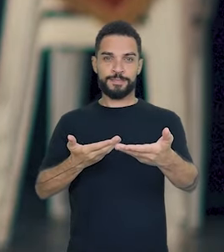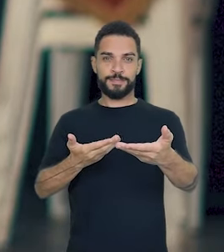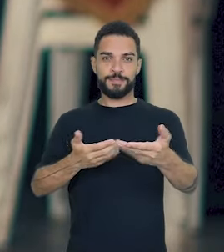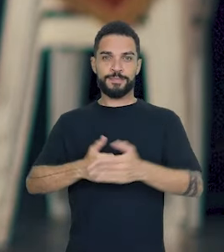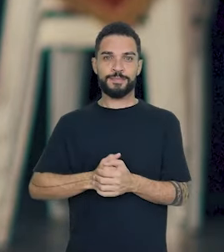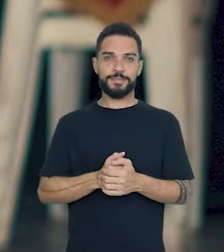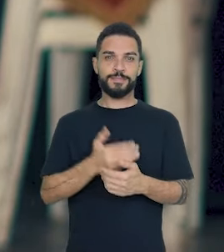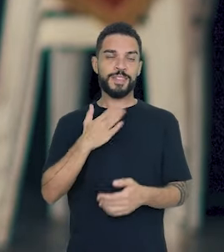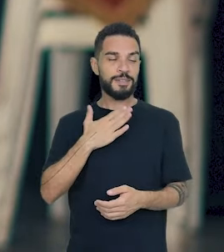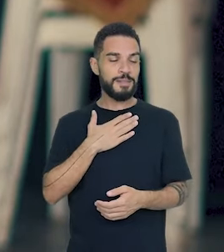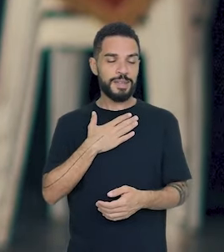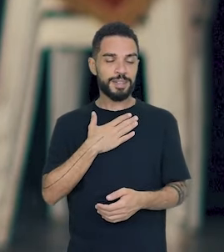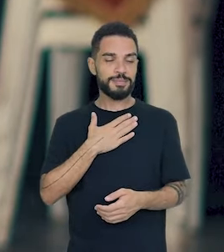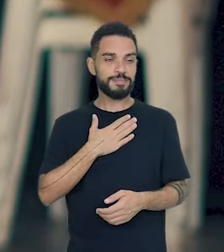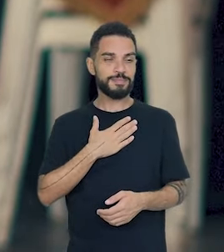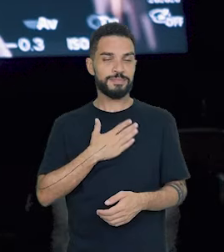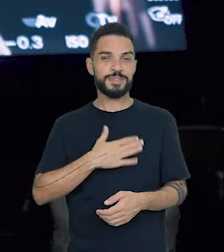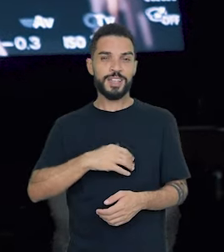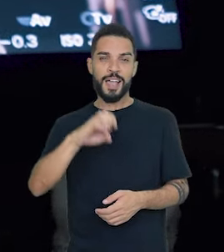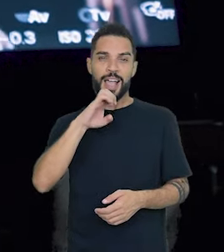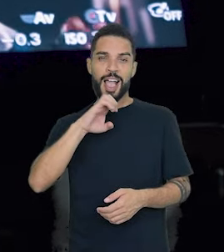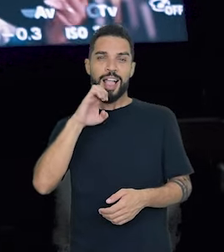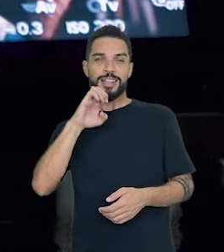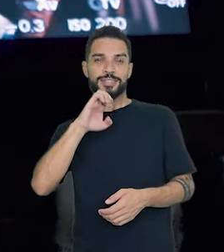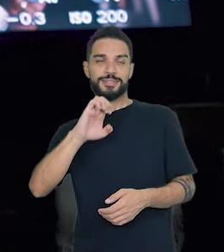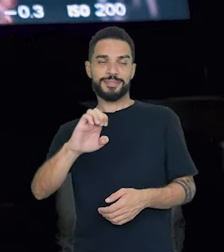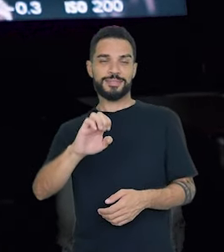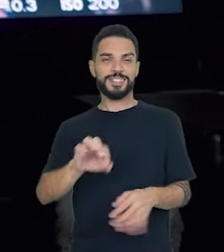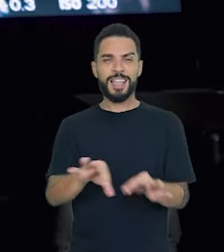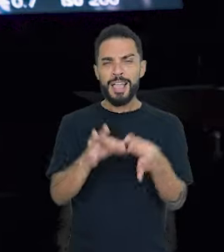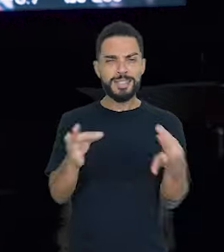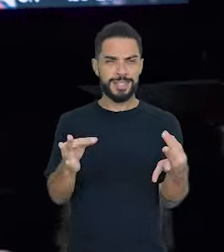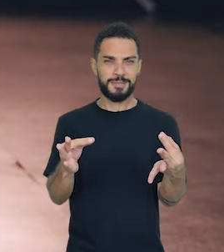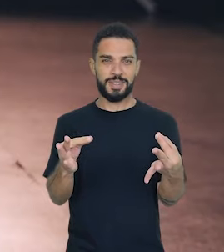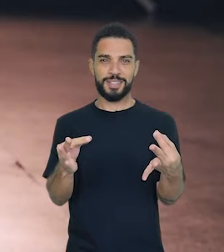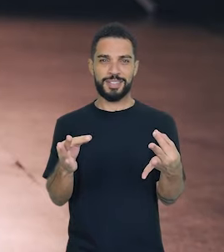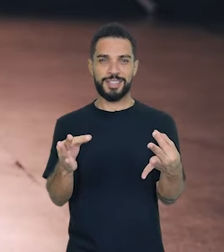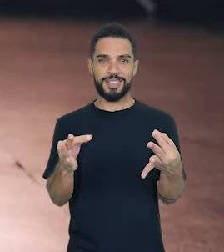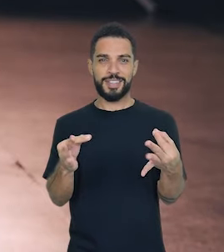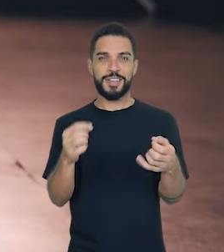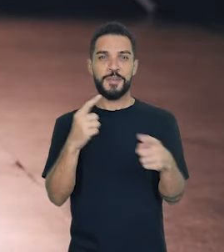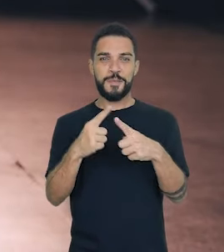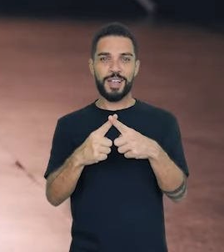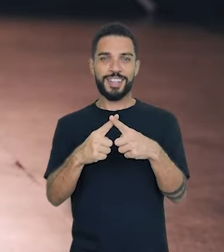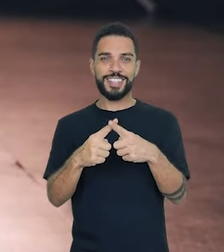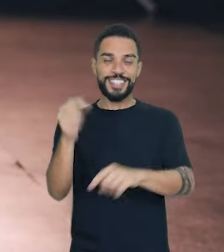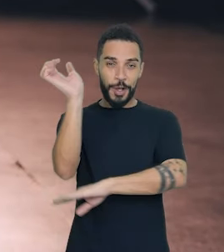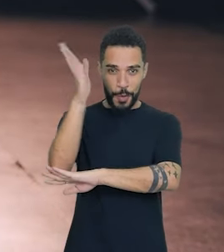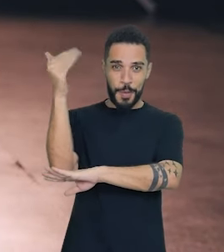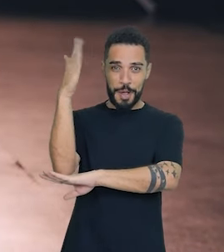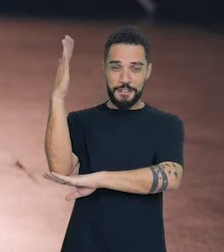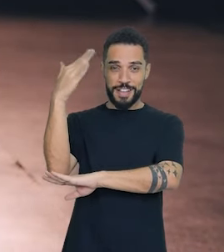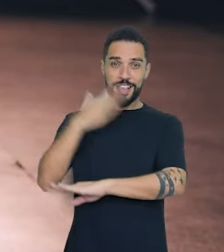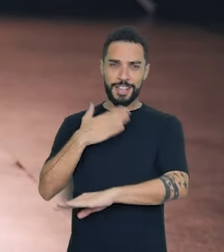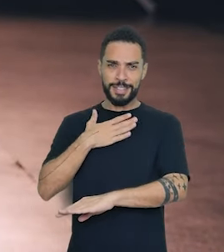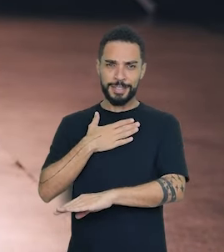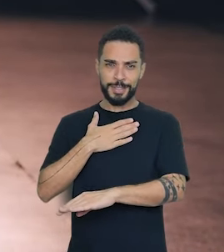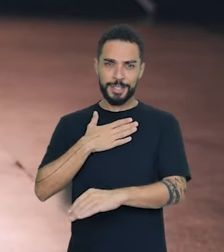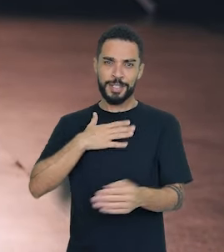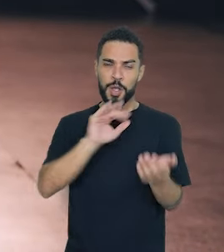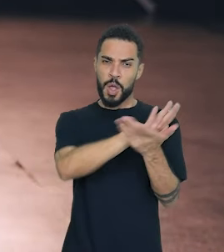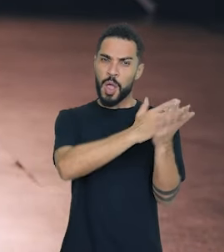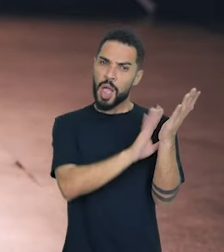E para mim, ele é um exemplo. A simplicidade dele é tão grande que ele carregou o pavilhão do meu enredo.